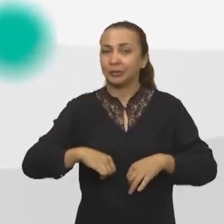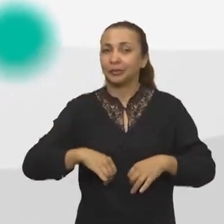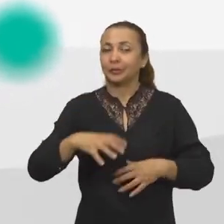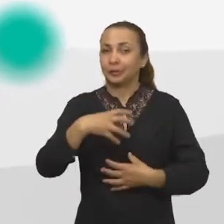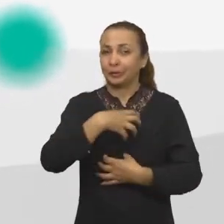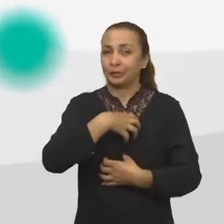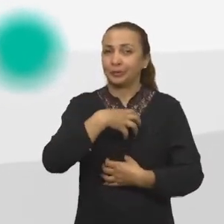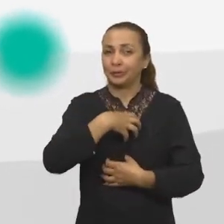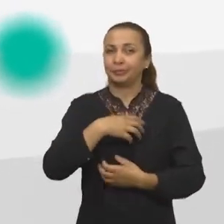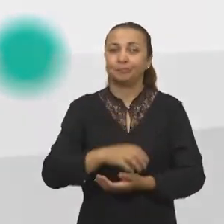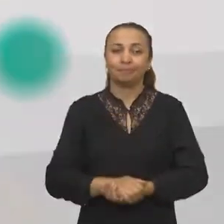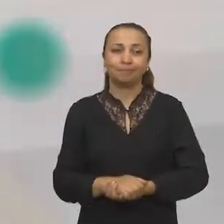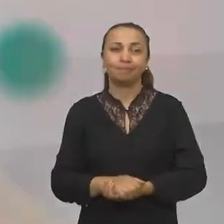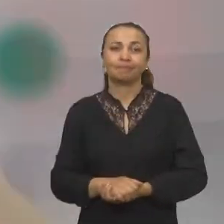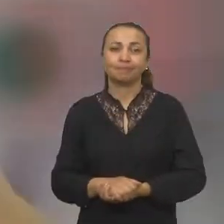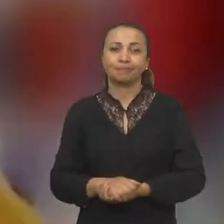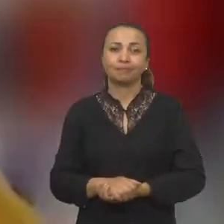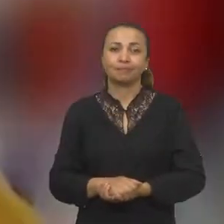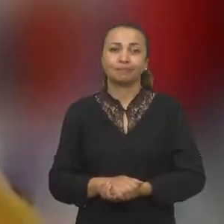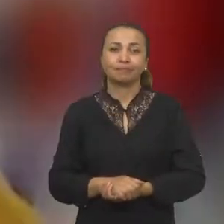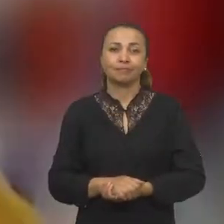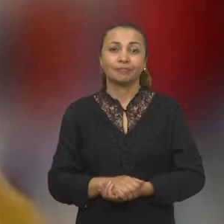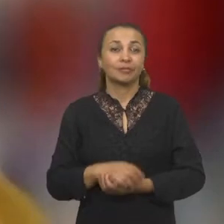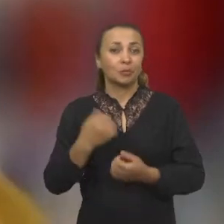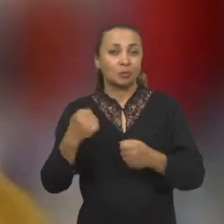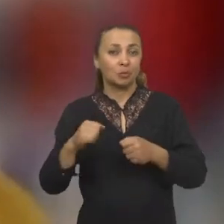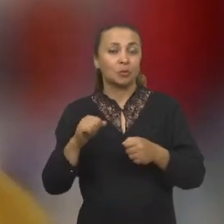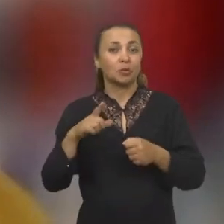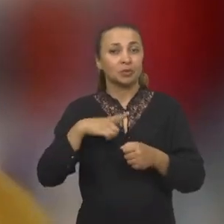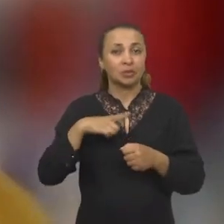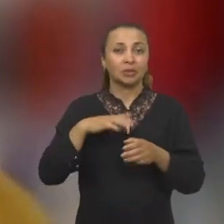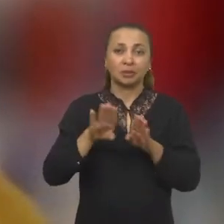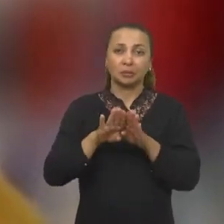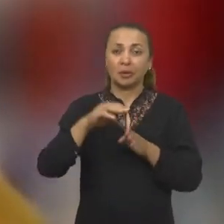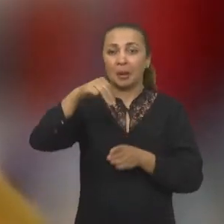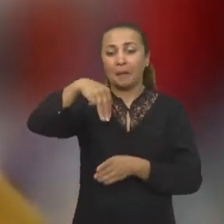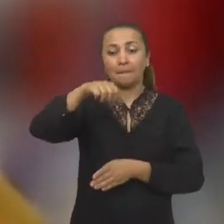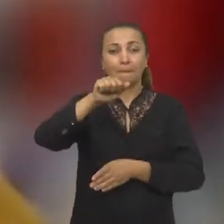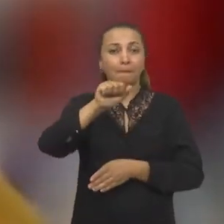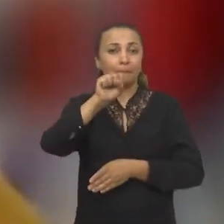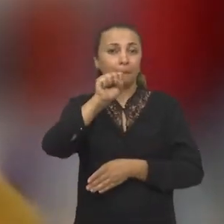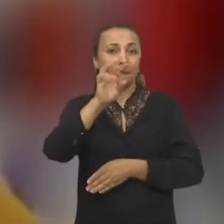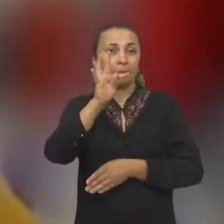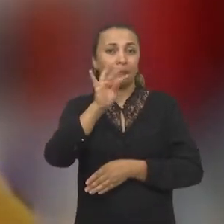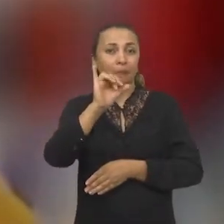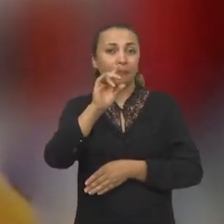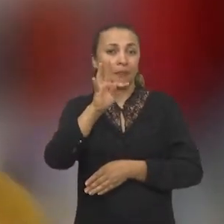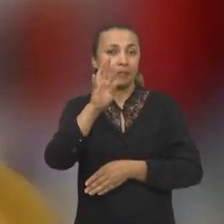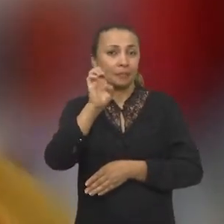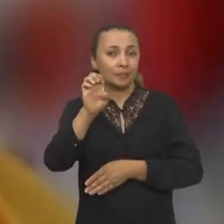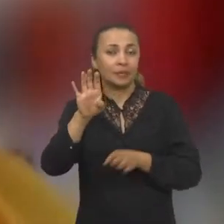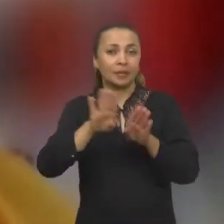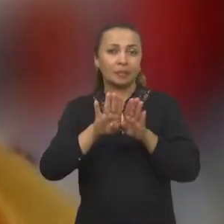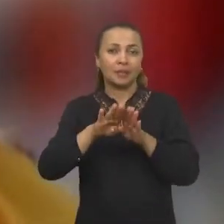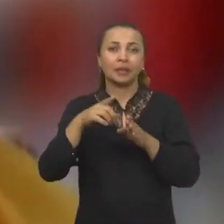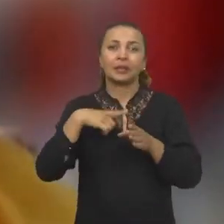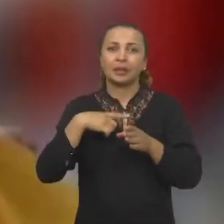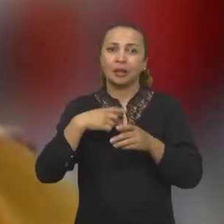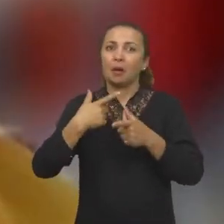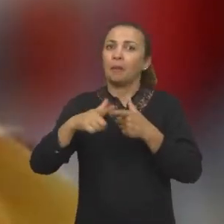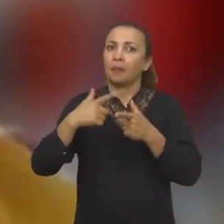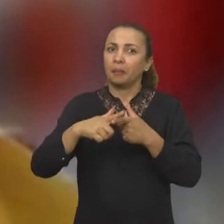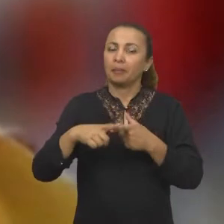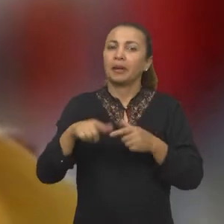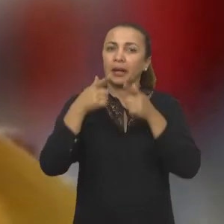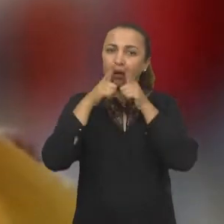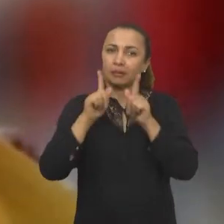esses problemas, eles podem ser evitados, né? Se nós cuidarmos dessa mulher, se nós orientarmos sobre o posicionamento